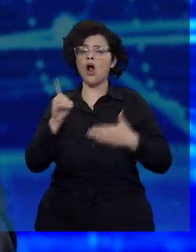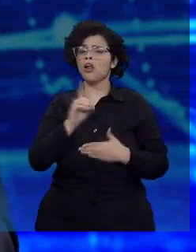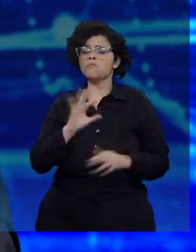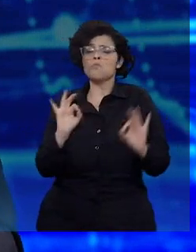responsabilidade